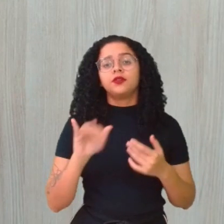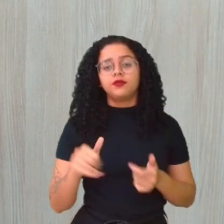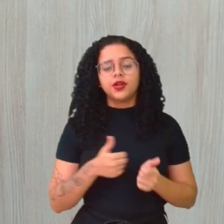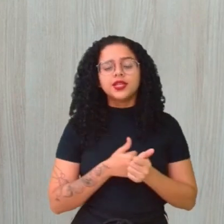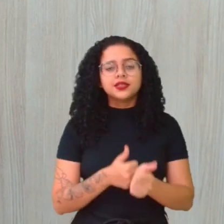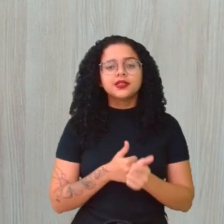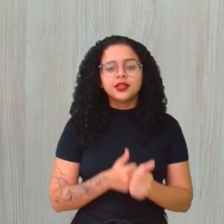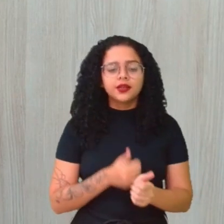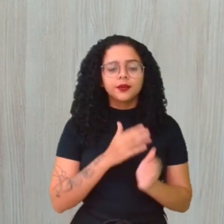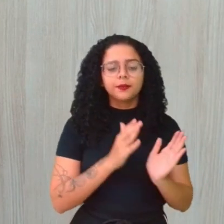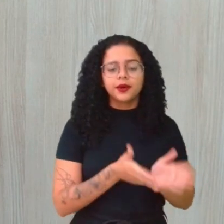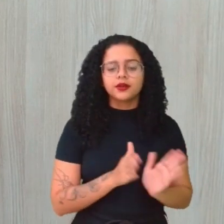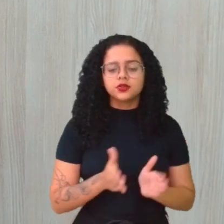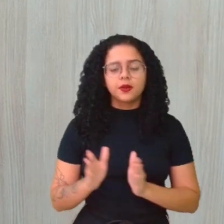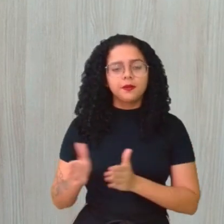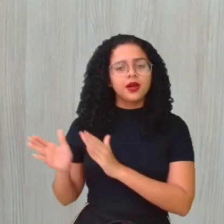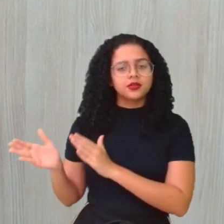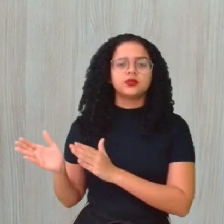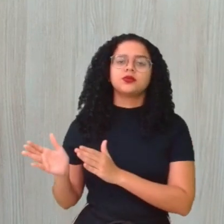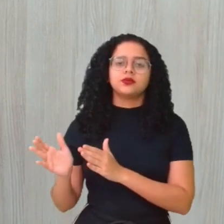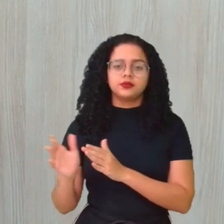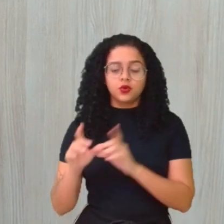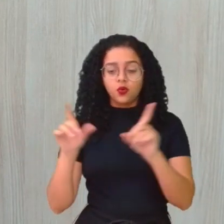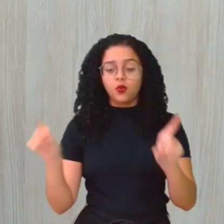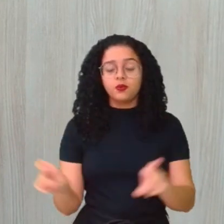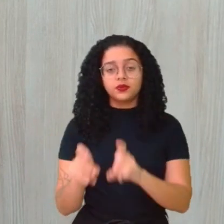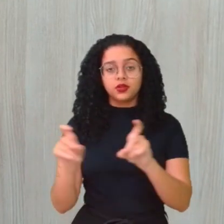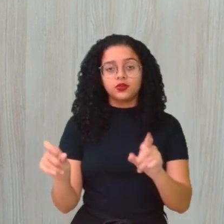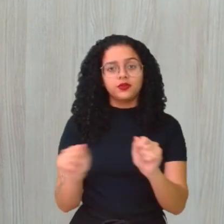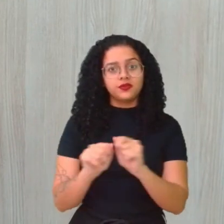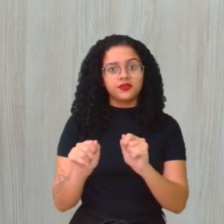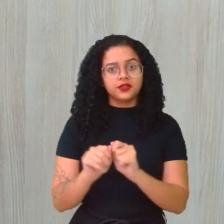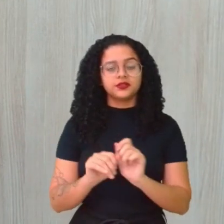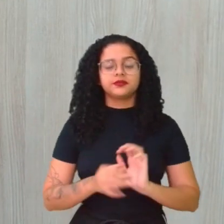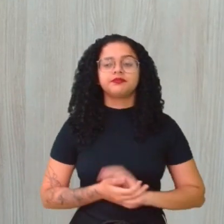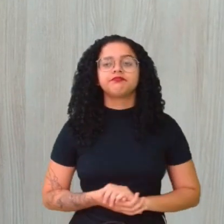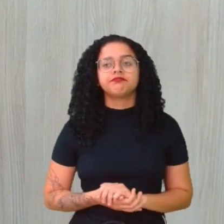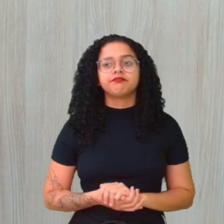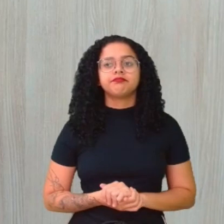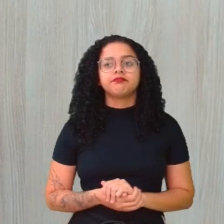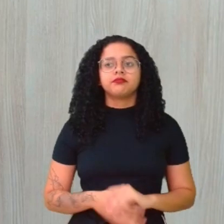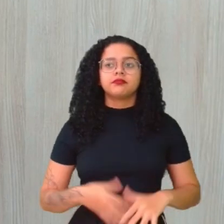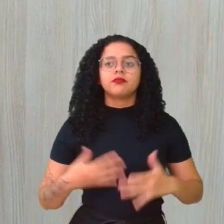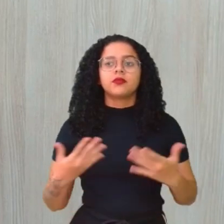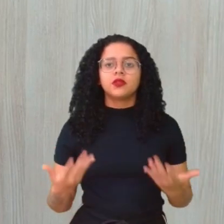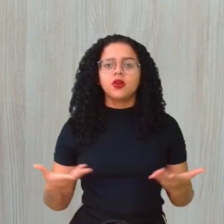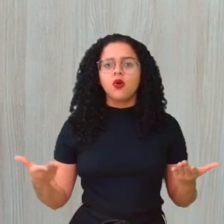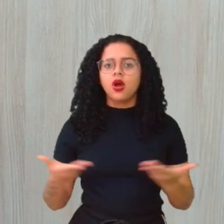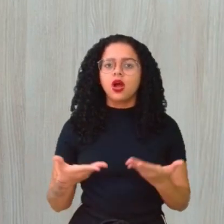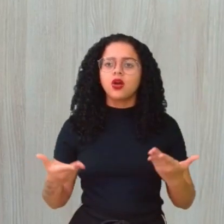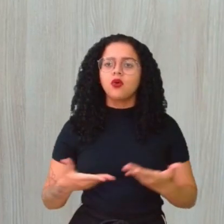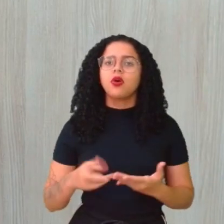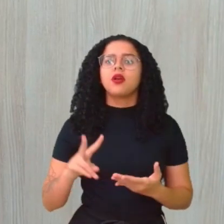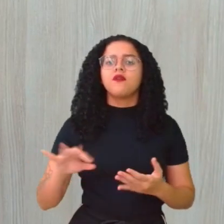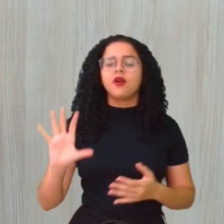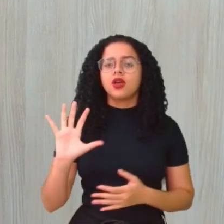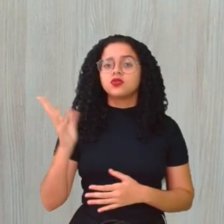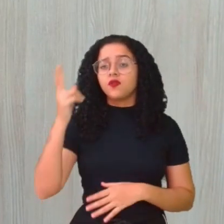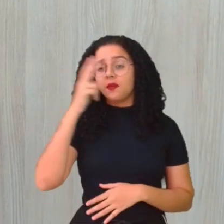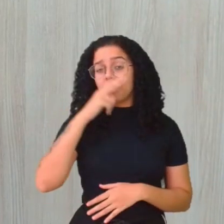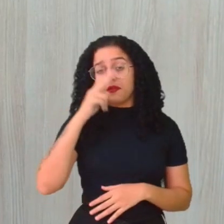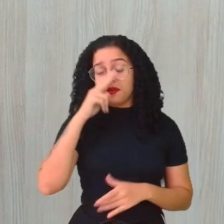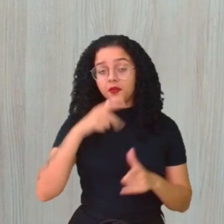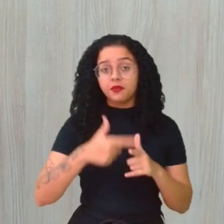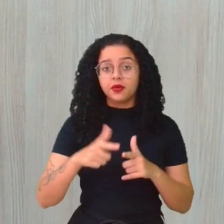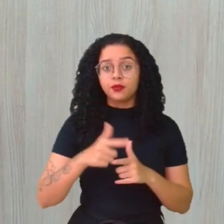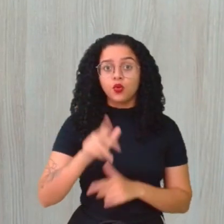um passo a passo ali e o computador executa. Uhum. E agora, Carla, a gente vai resolver o mesmo problema, só